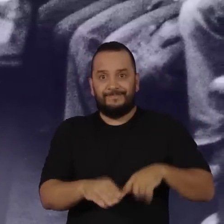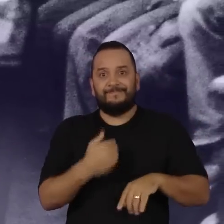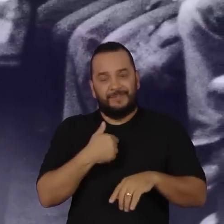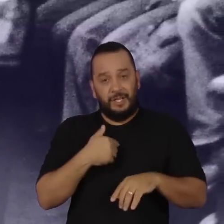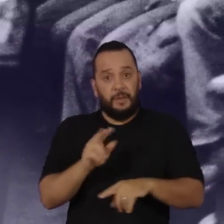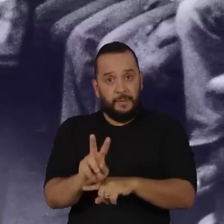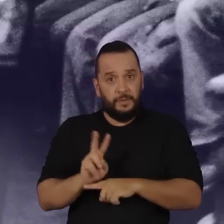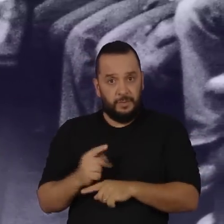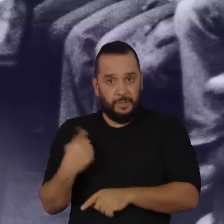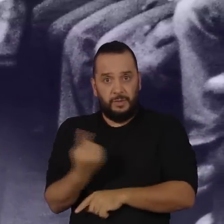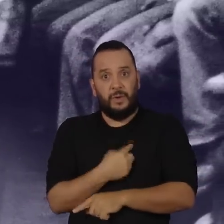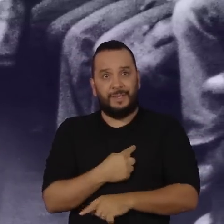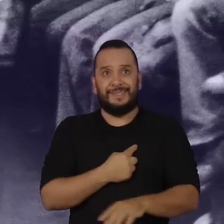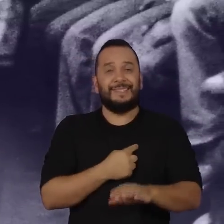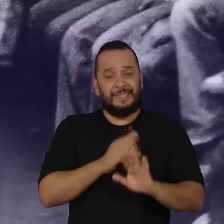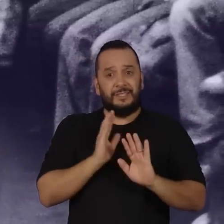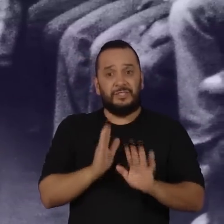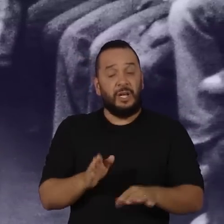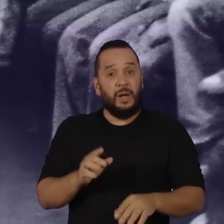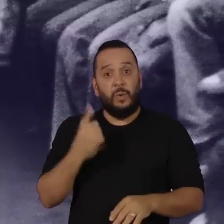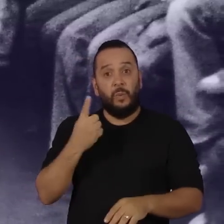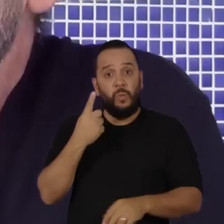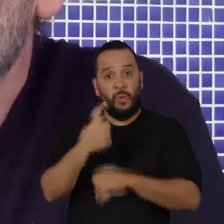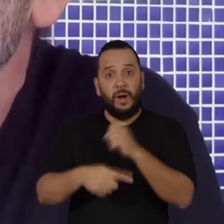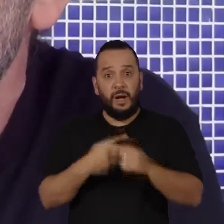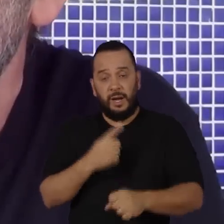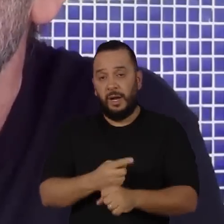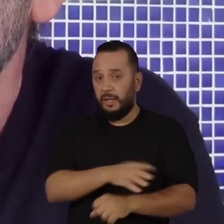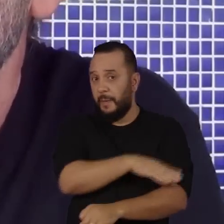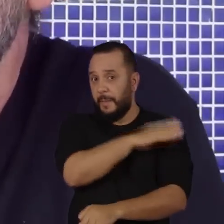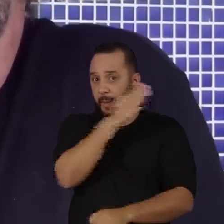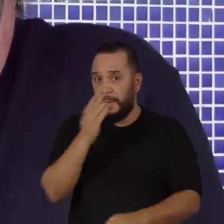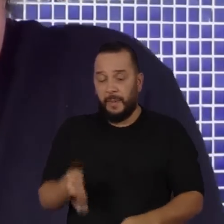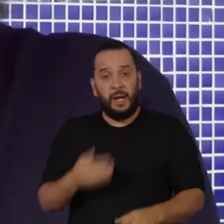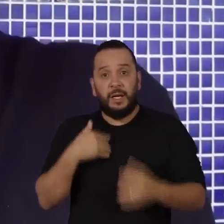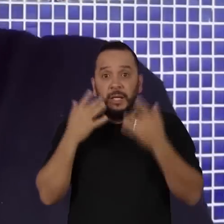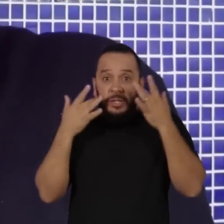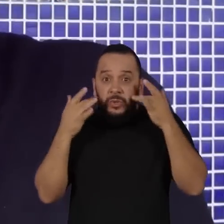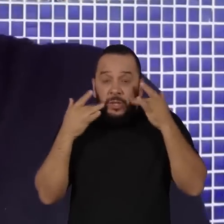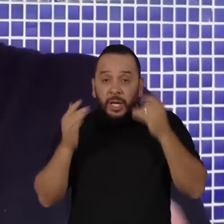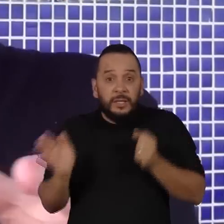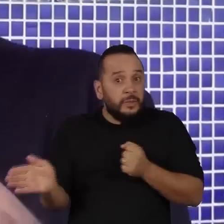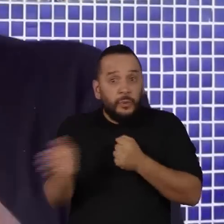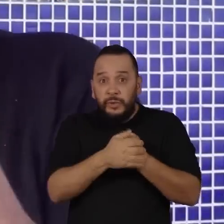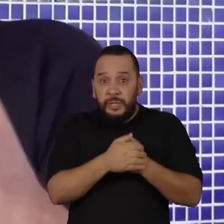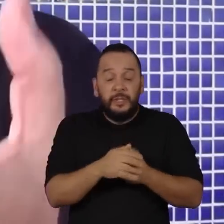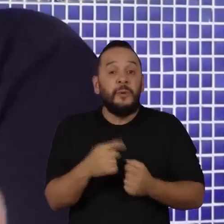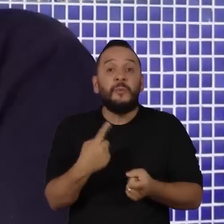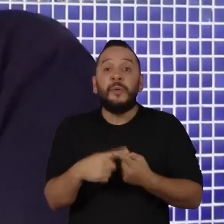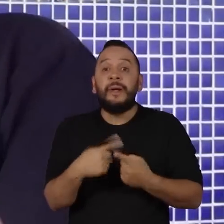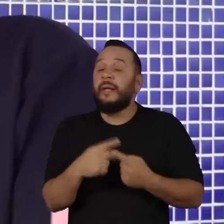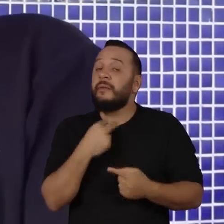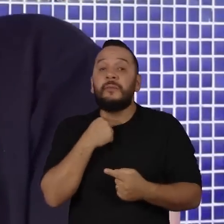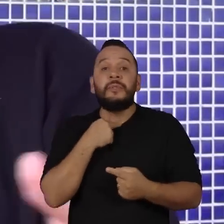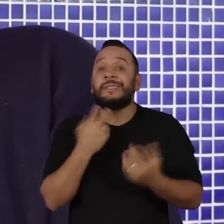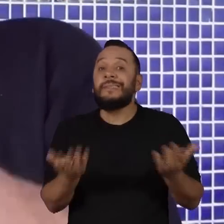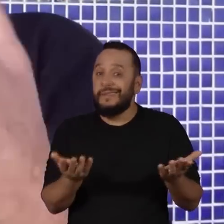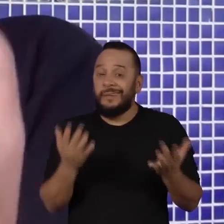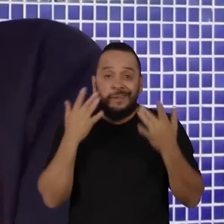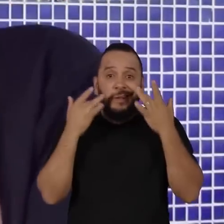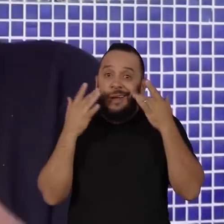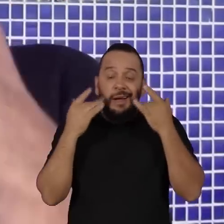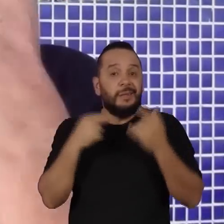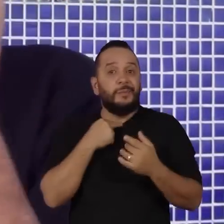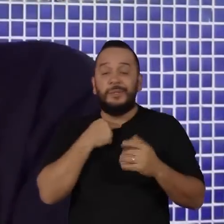o ano inteiro no porão fazendo de forma clandestina, porque ali não podia funcionar como teatro. A gente não